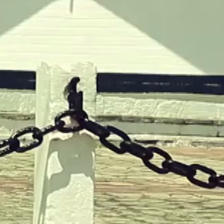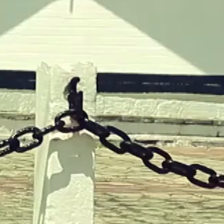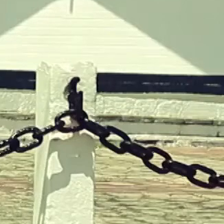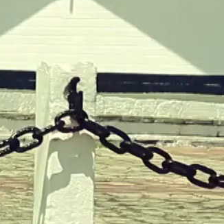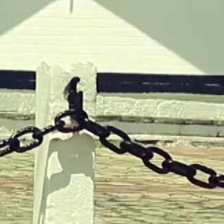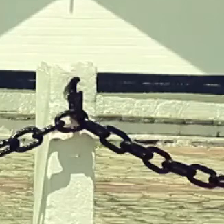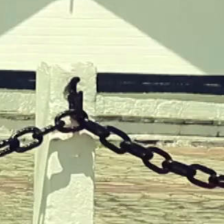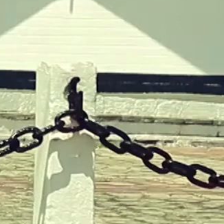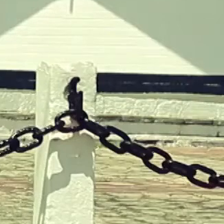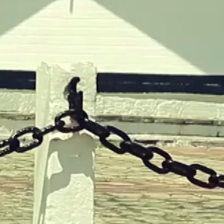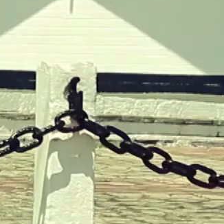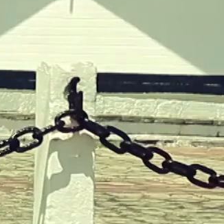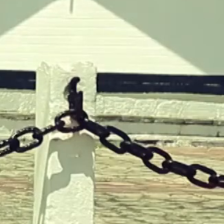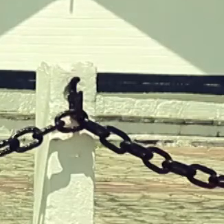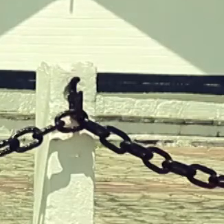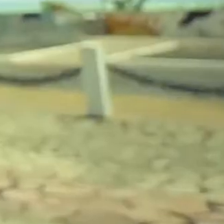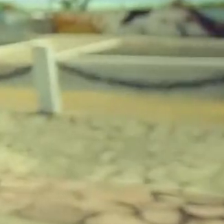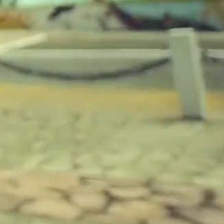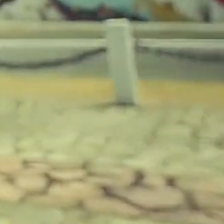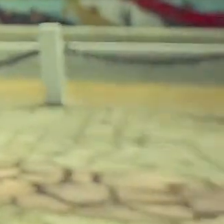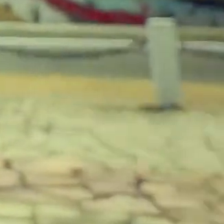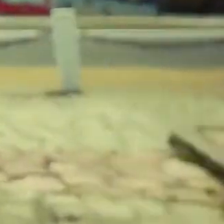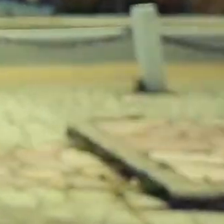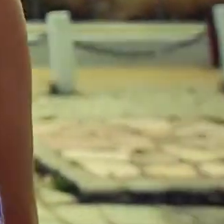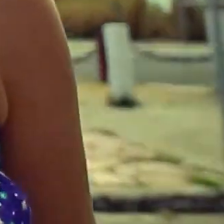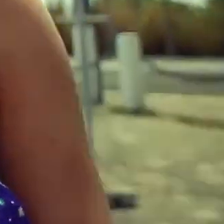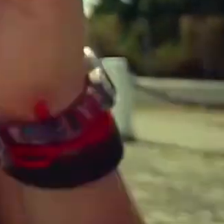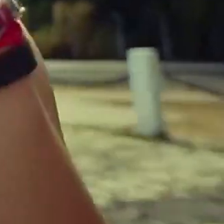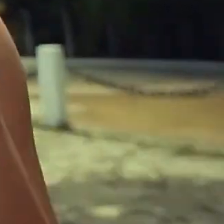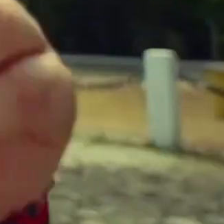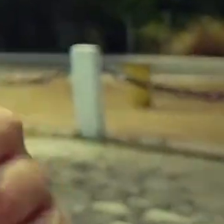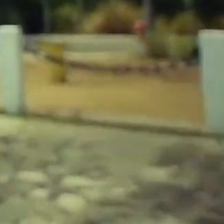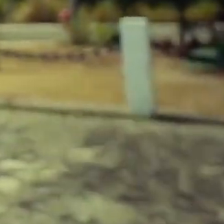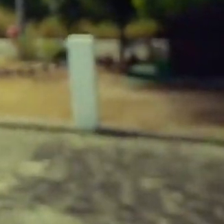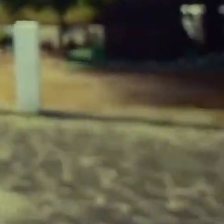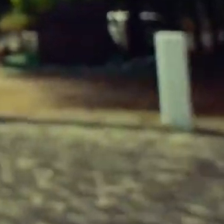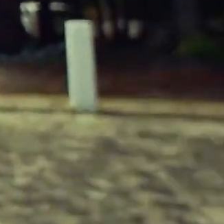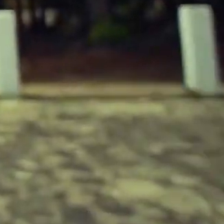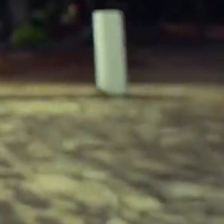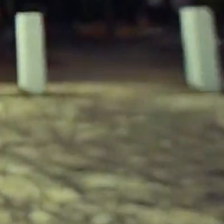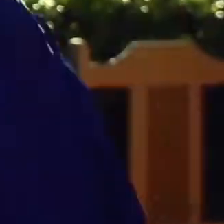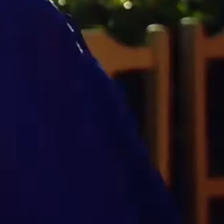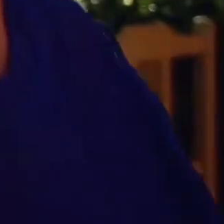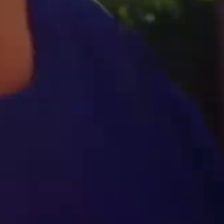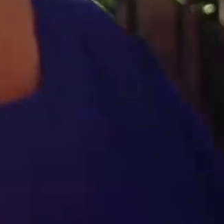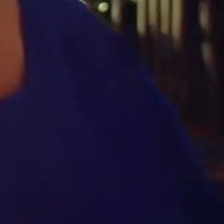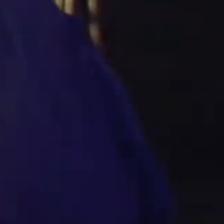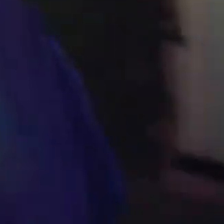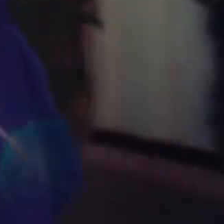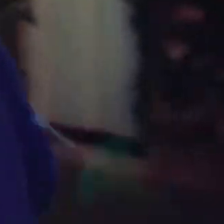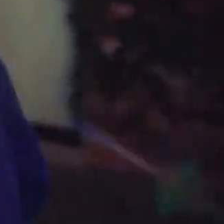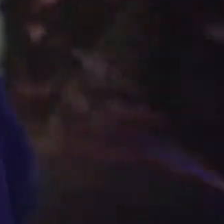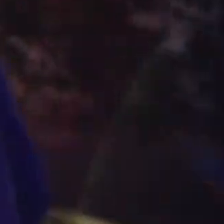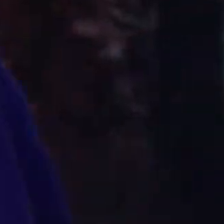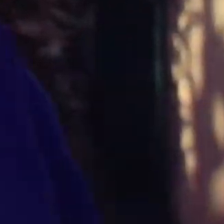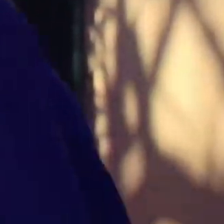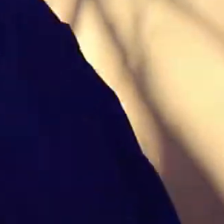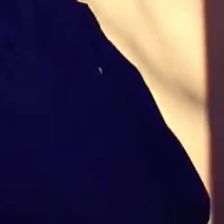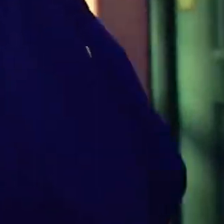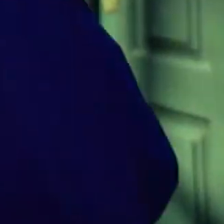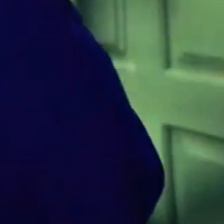essa é a nossa história são lugares e monumentos para serem admirados vamos defender nosso